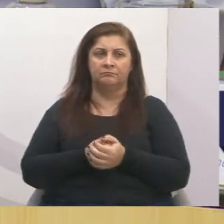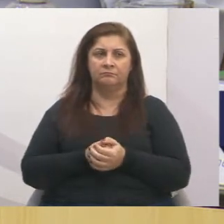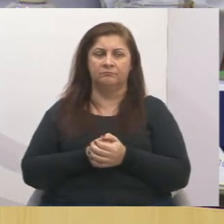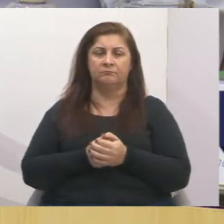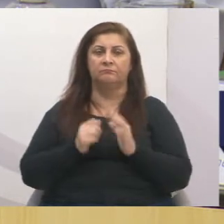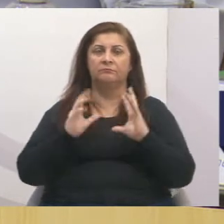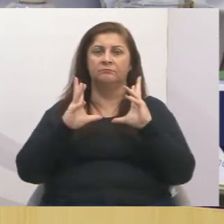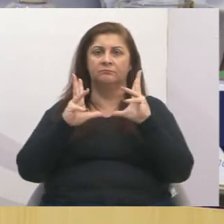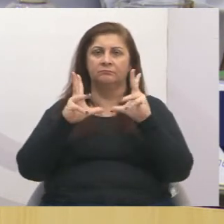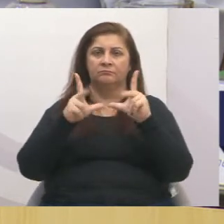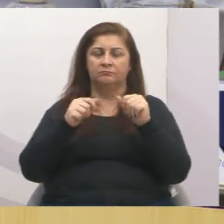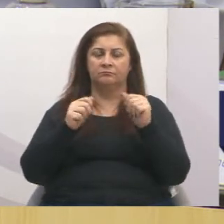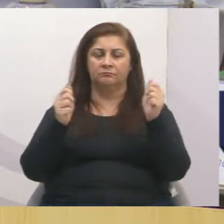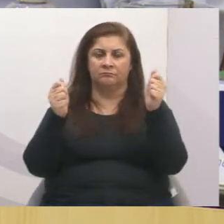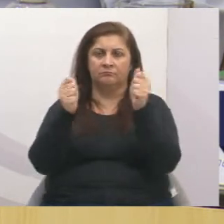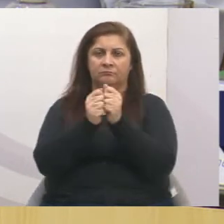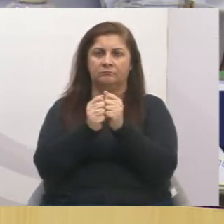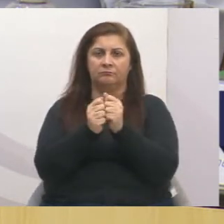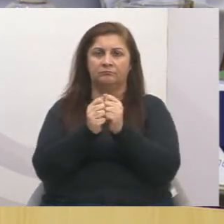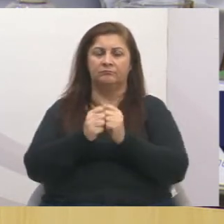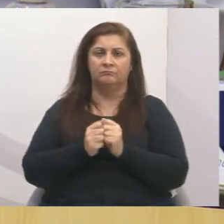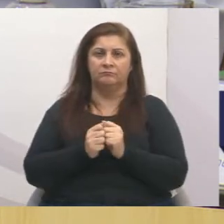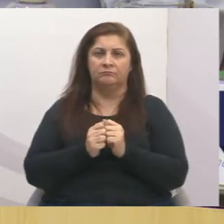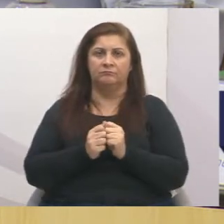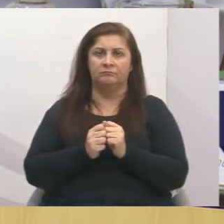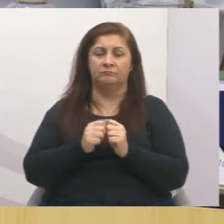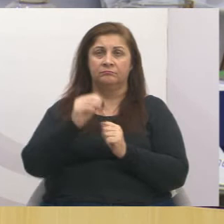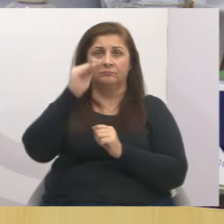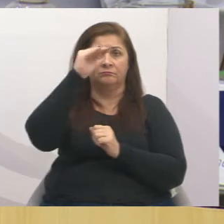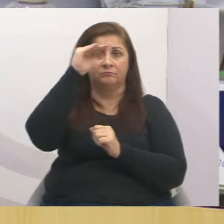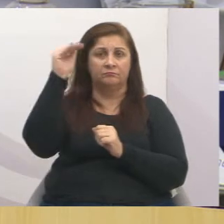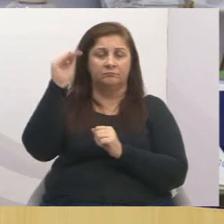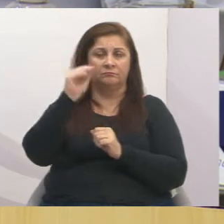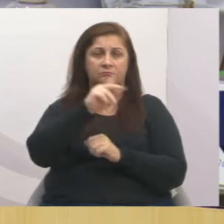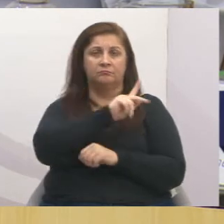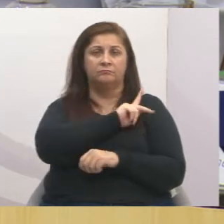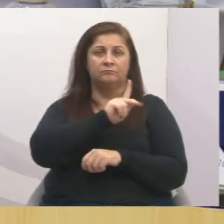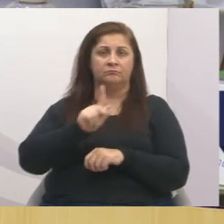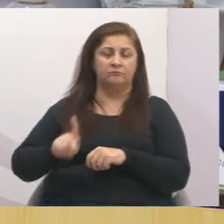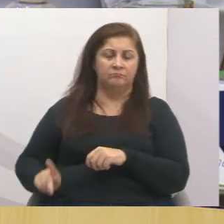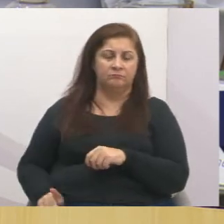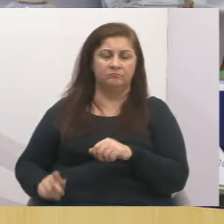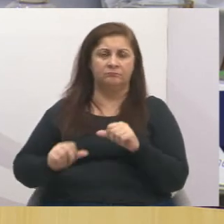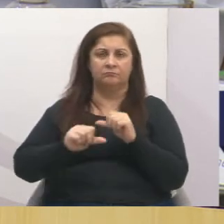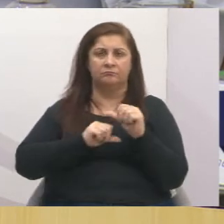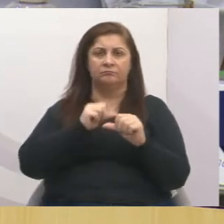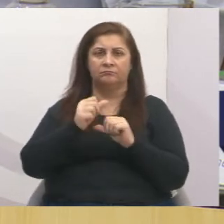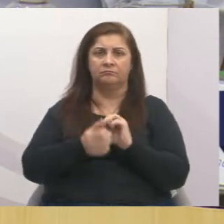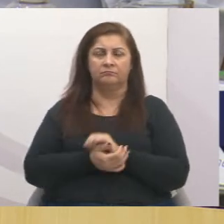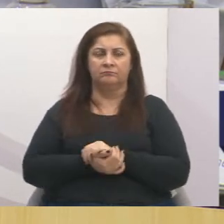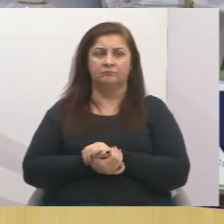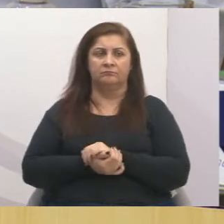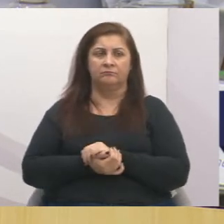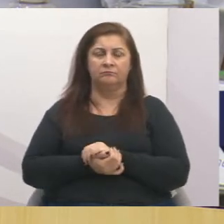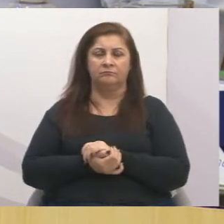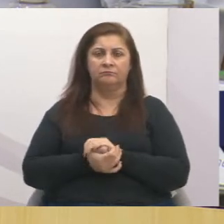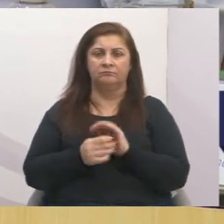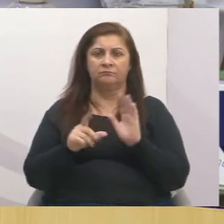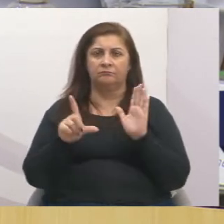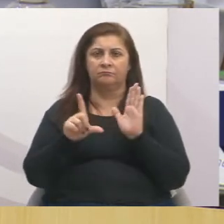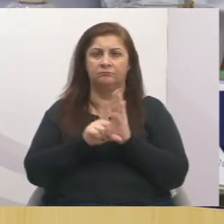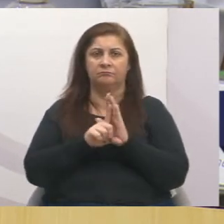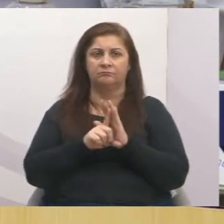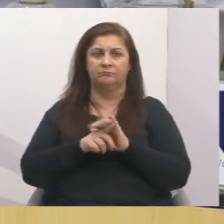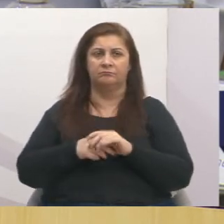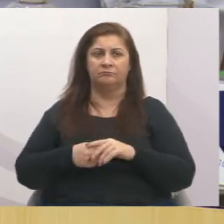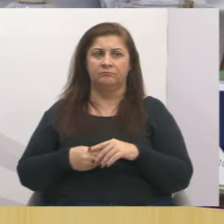ser todos, para que lá em cima mude novamente esta lei